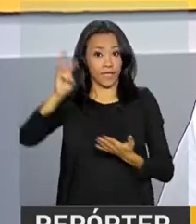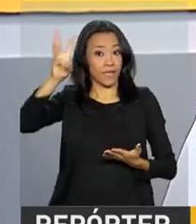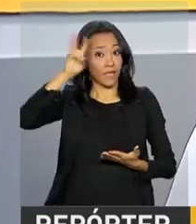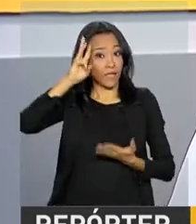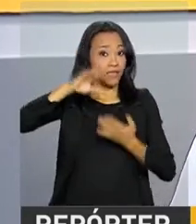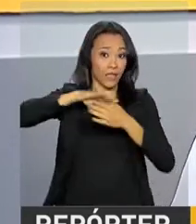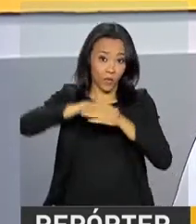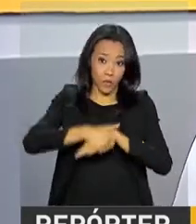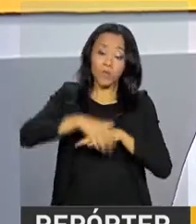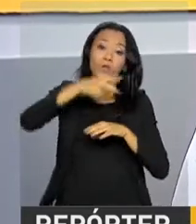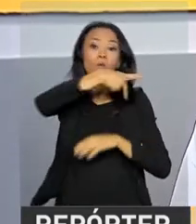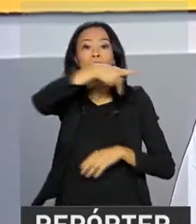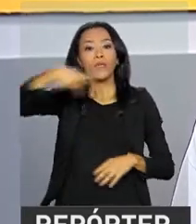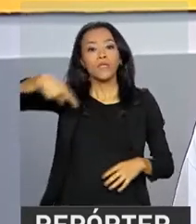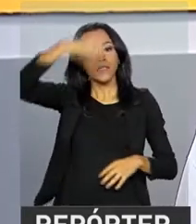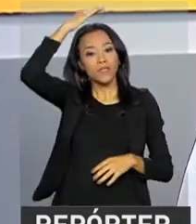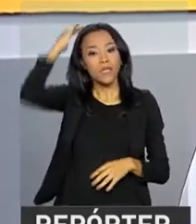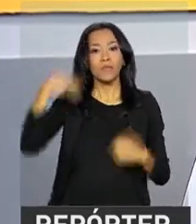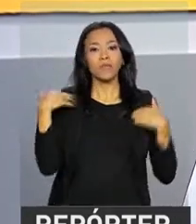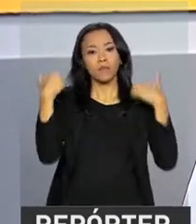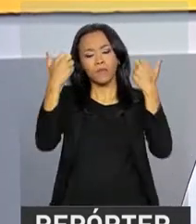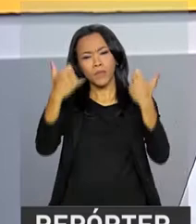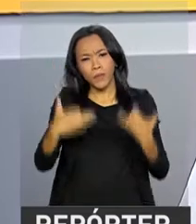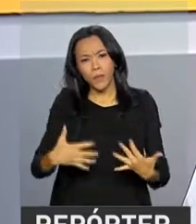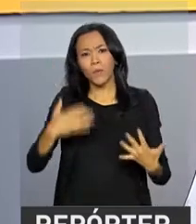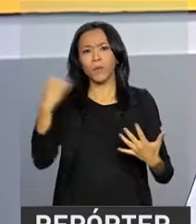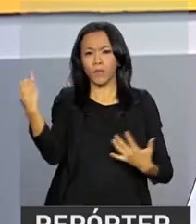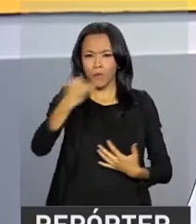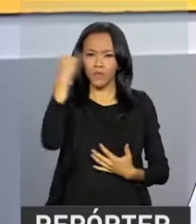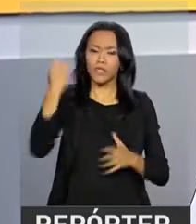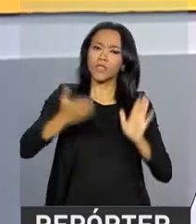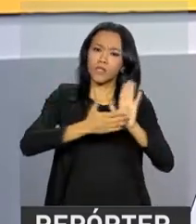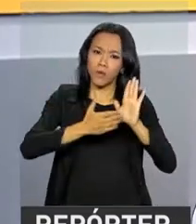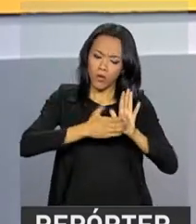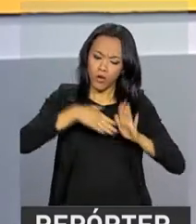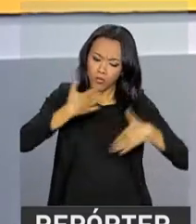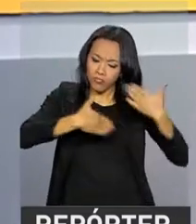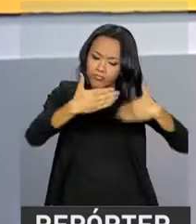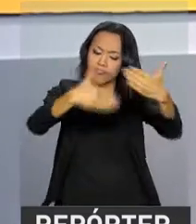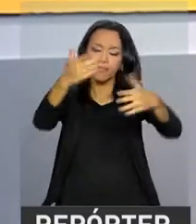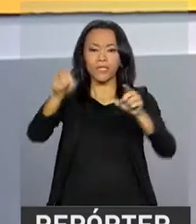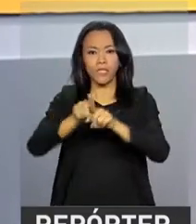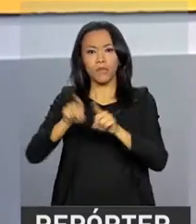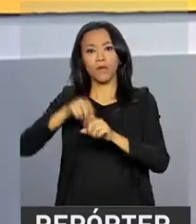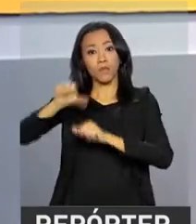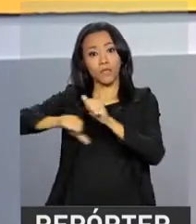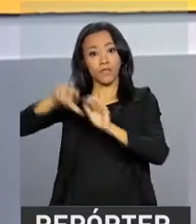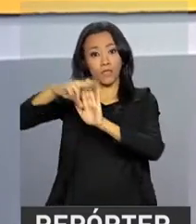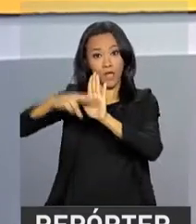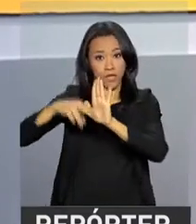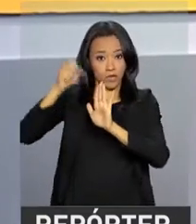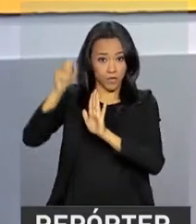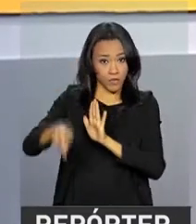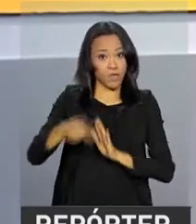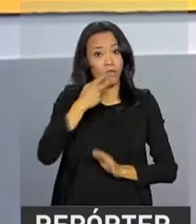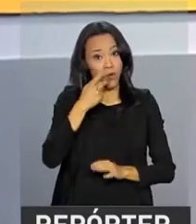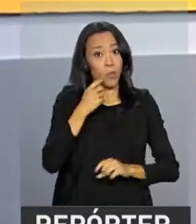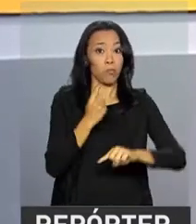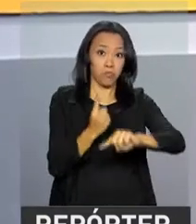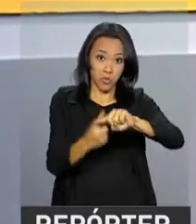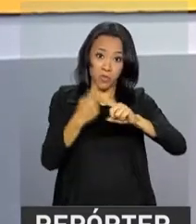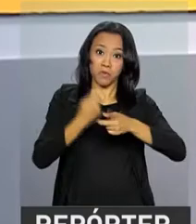michel temer ressaltou a necessidade de avanço das reformas incluindo as mudanças na previdência e destacou os sinais positivos da